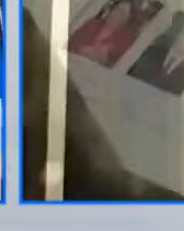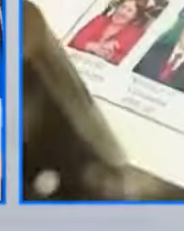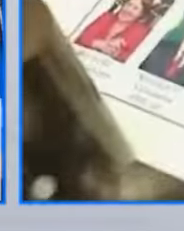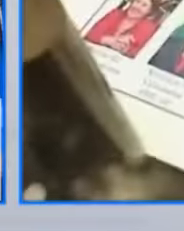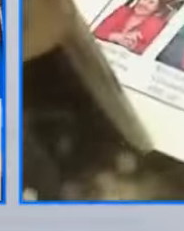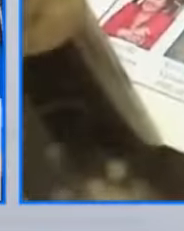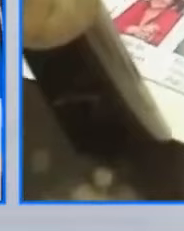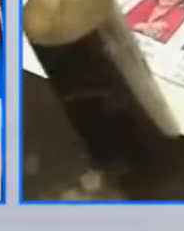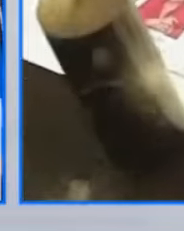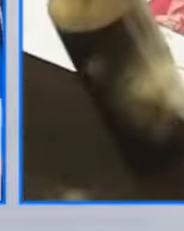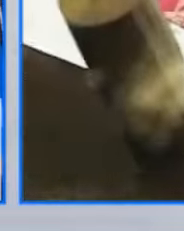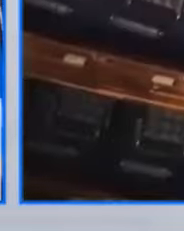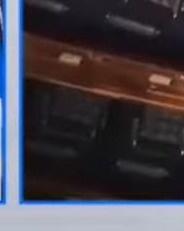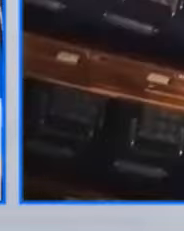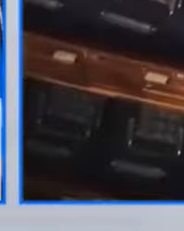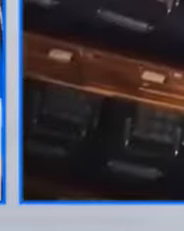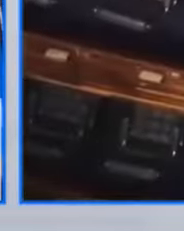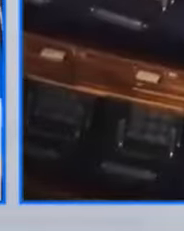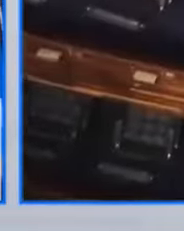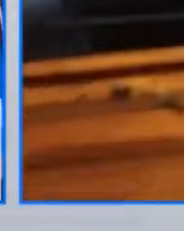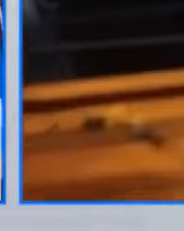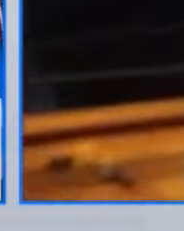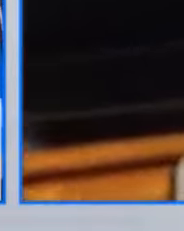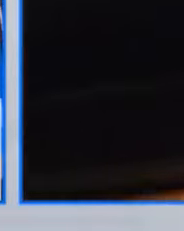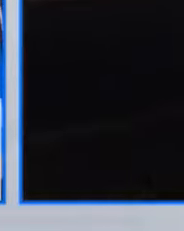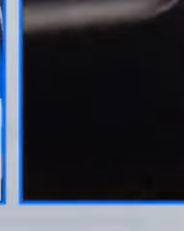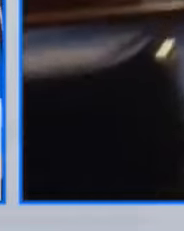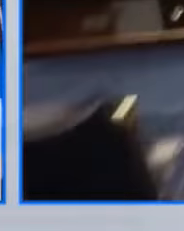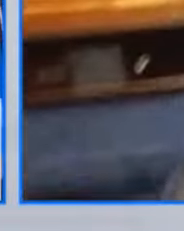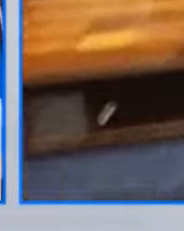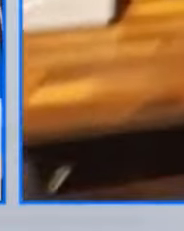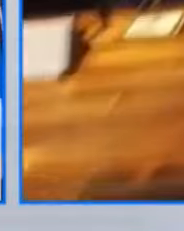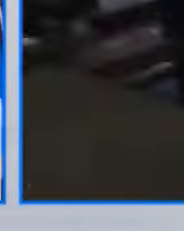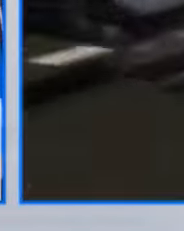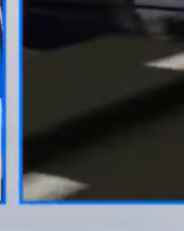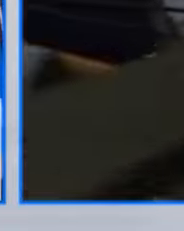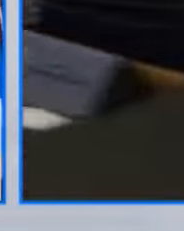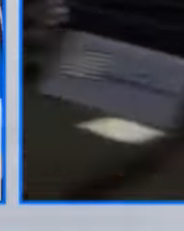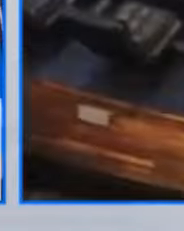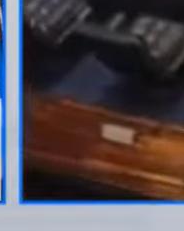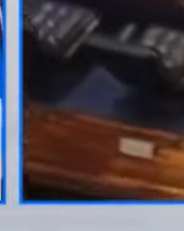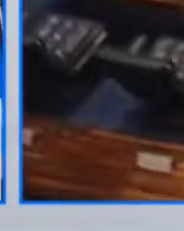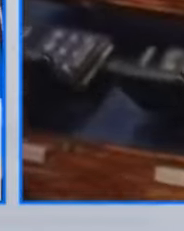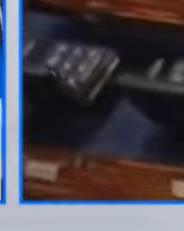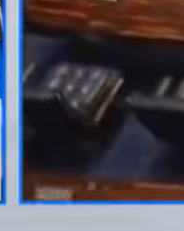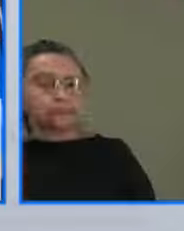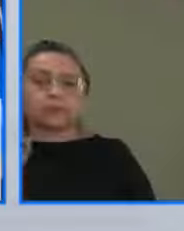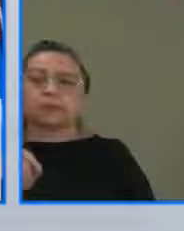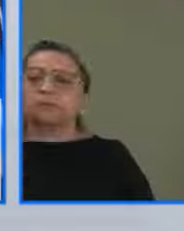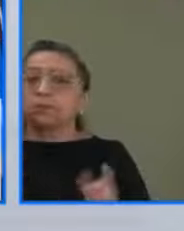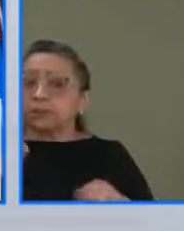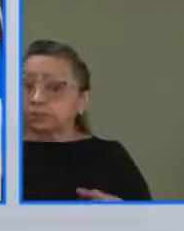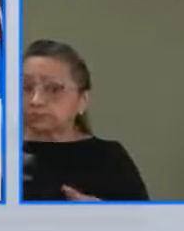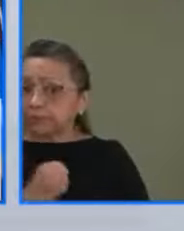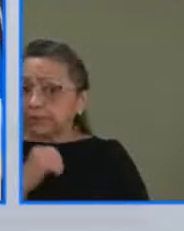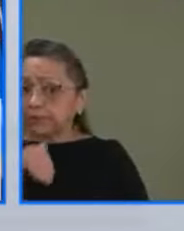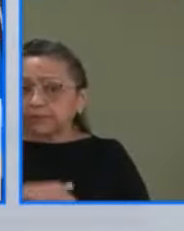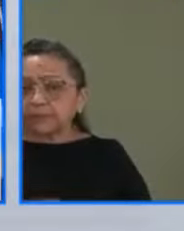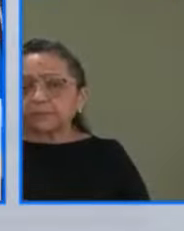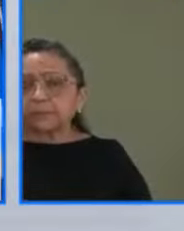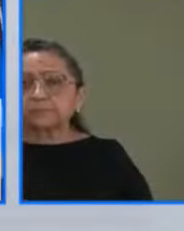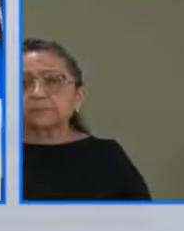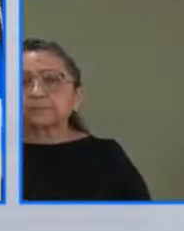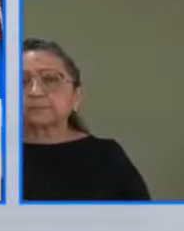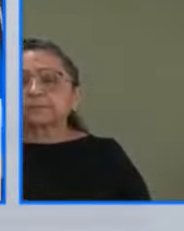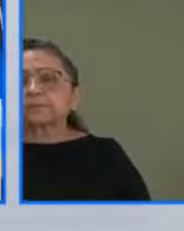abreviar o seu retorno pra vida política e colocar o seu nome à disposição na urna de maneira indevida